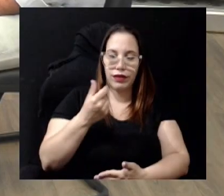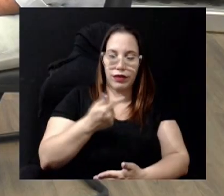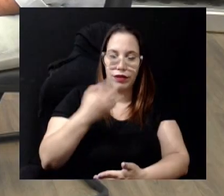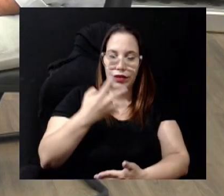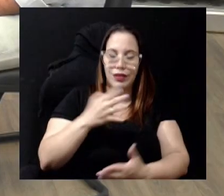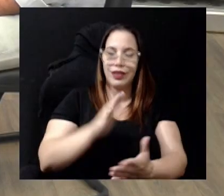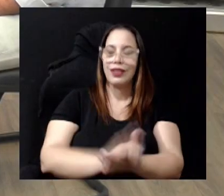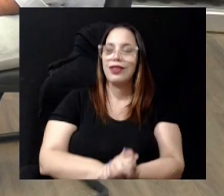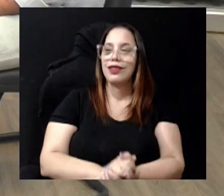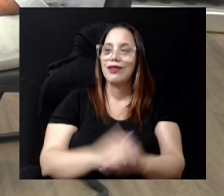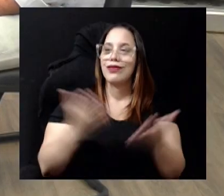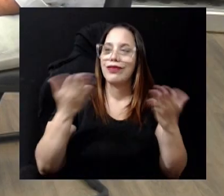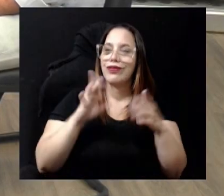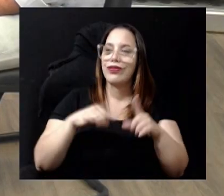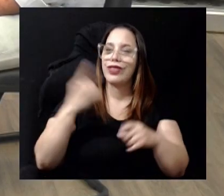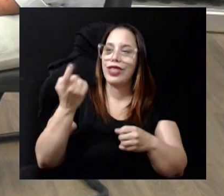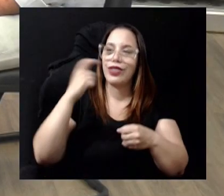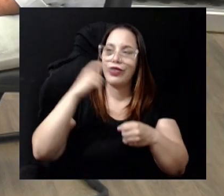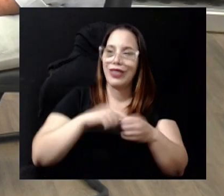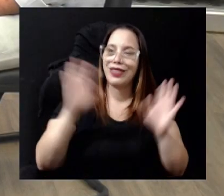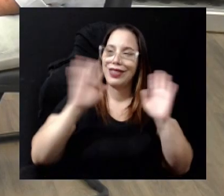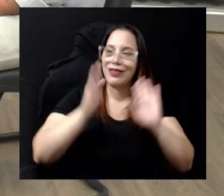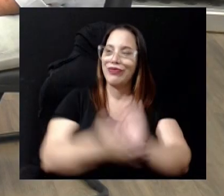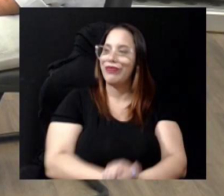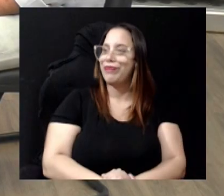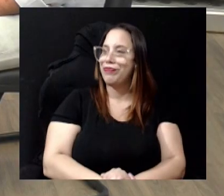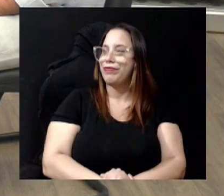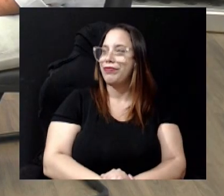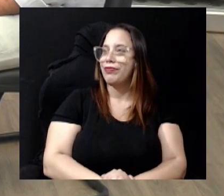gente, já já voltamos.